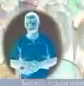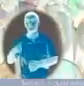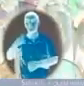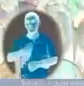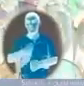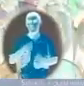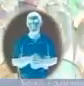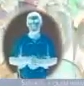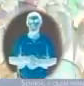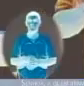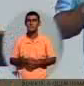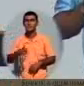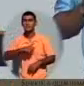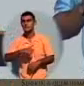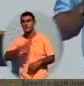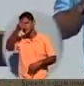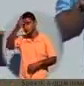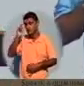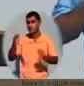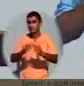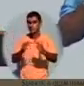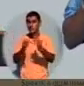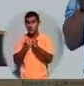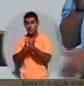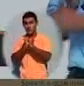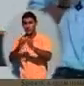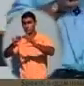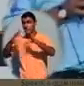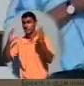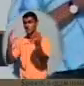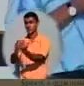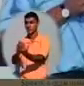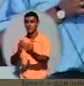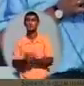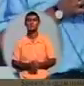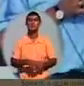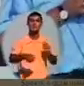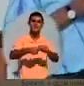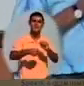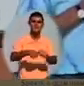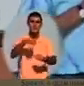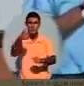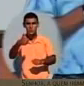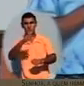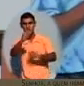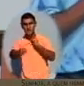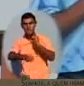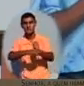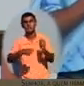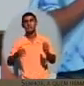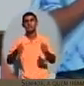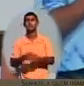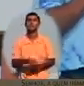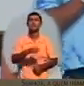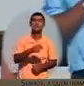da família. A família eliminou. Porque a gente tem que ser bom, não pode ser bobo, né, padre? Não quer